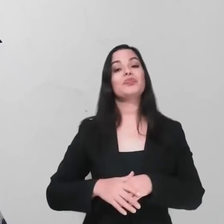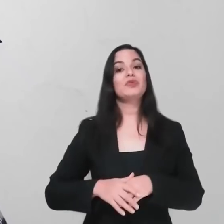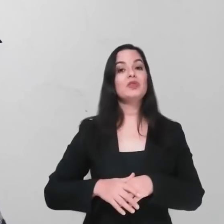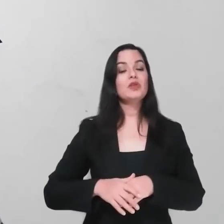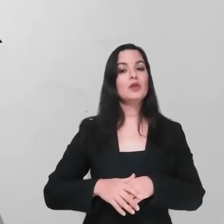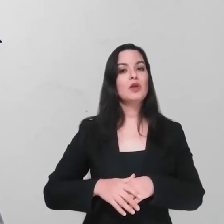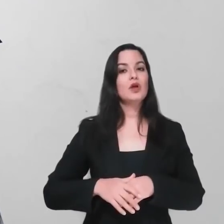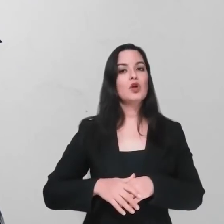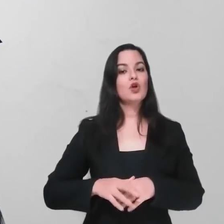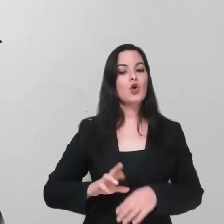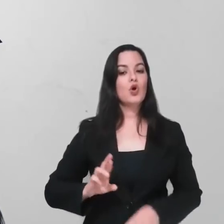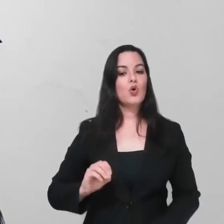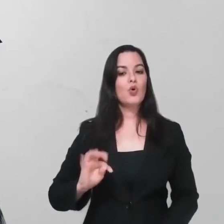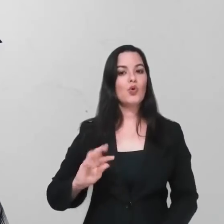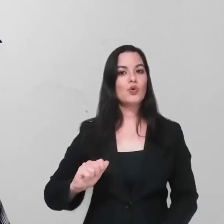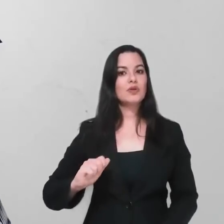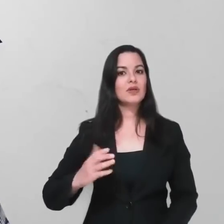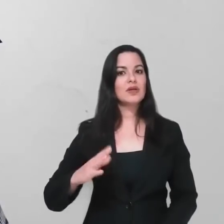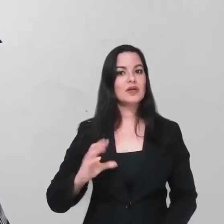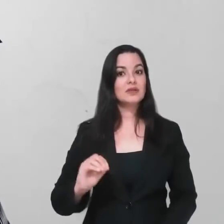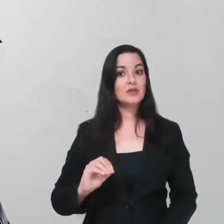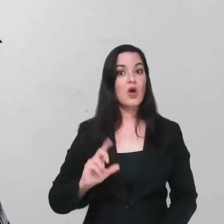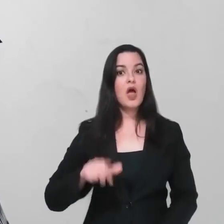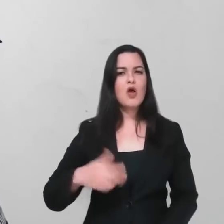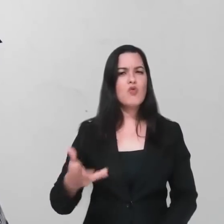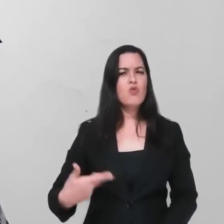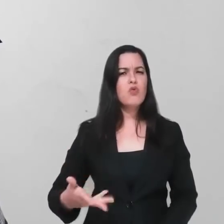velocidade média, se prepare, de